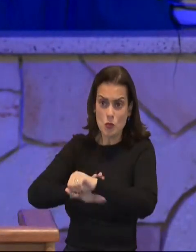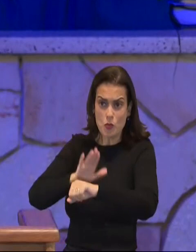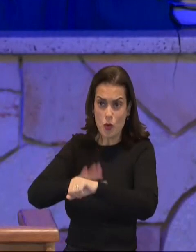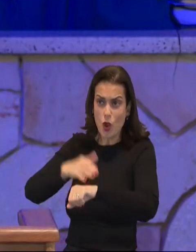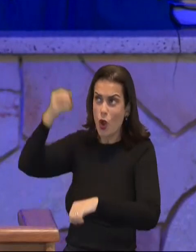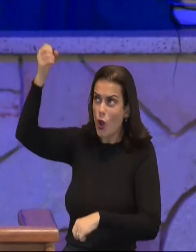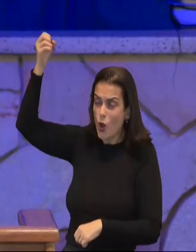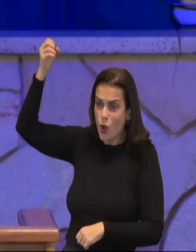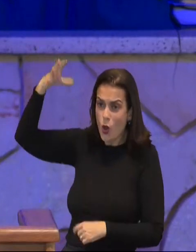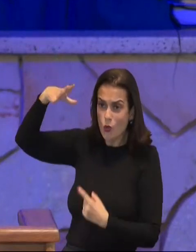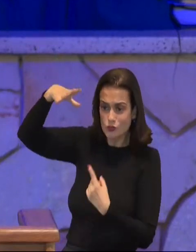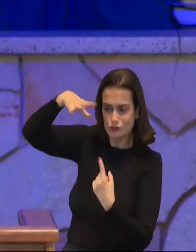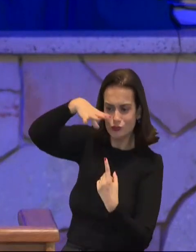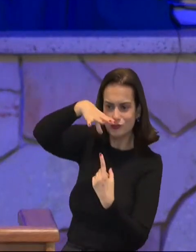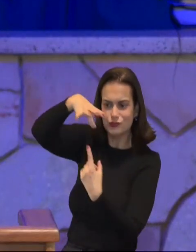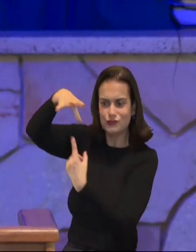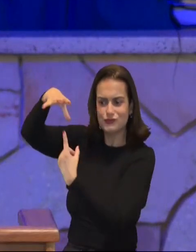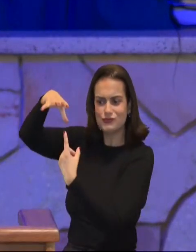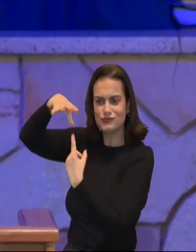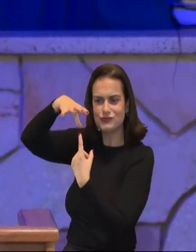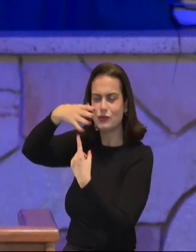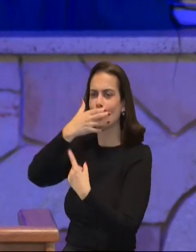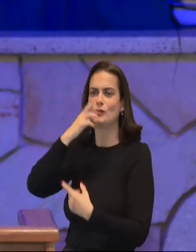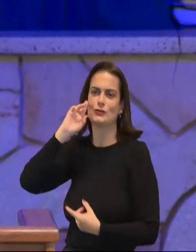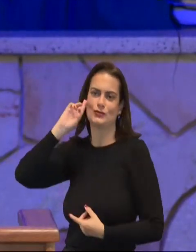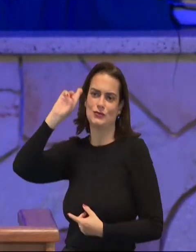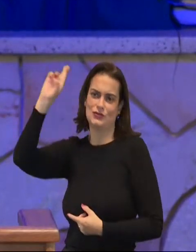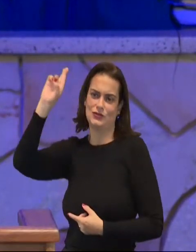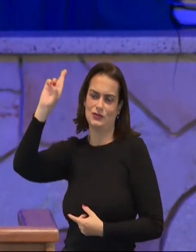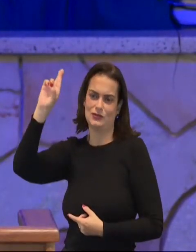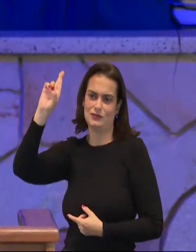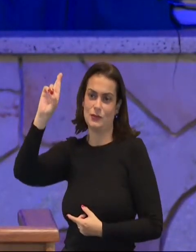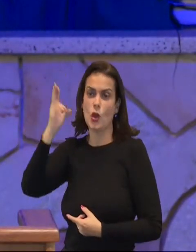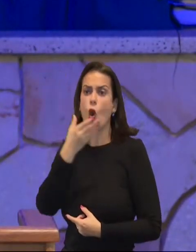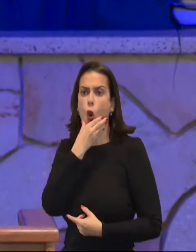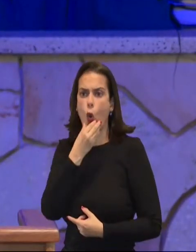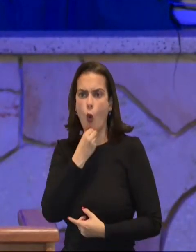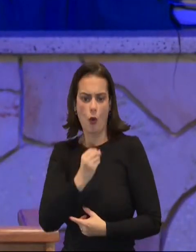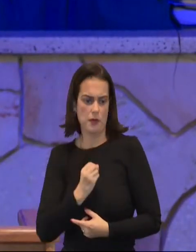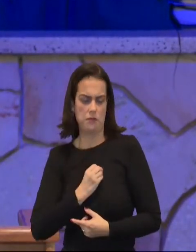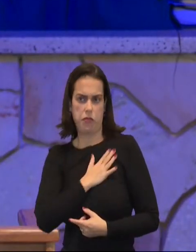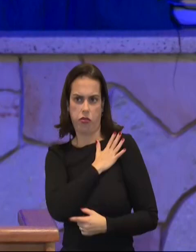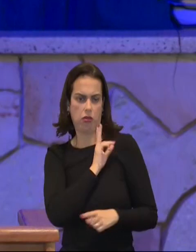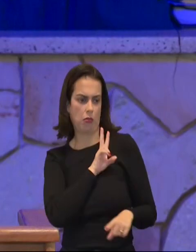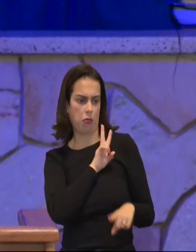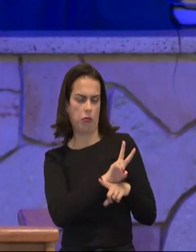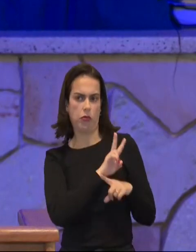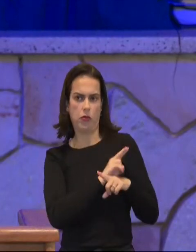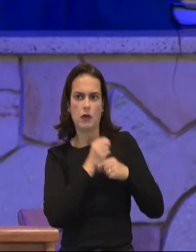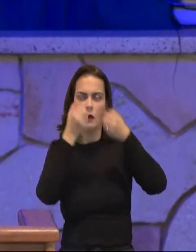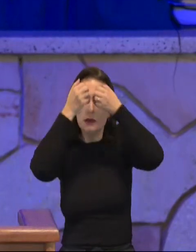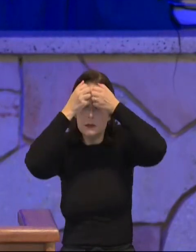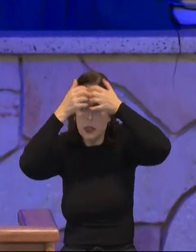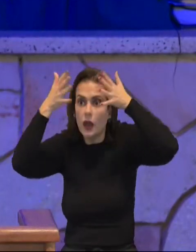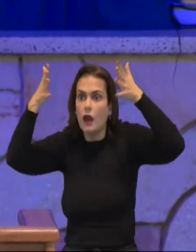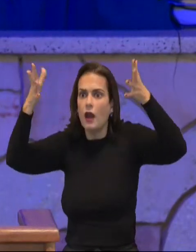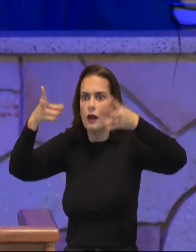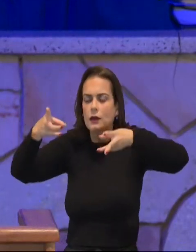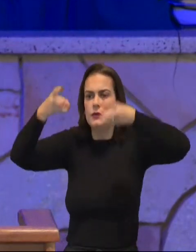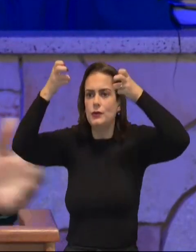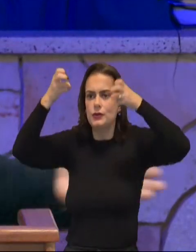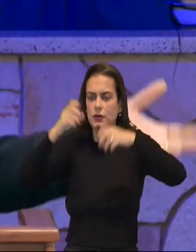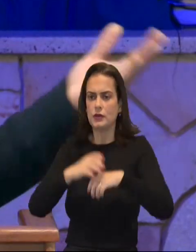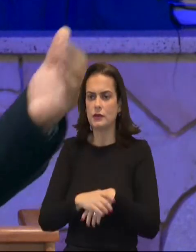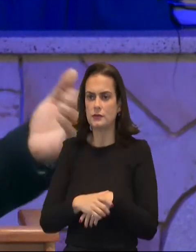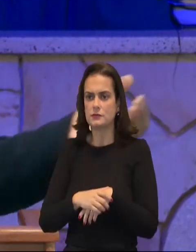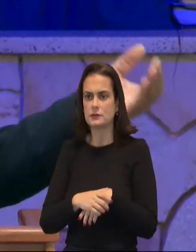brilha em nossas vidas, a luz do Senhor. O carcereiro despertou, diz o verso 27. Mas vidas